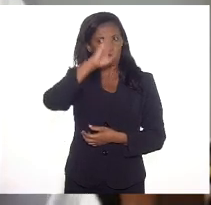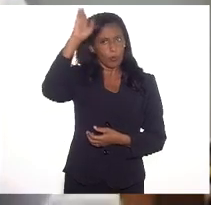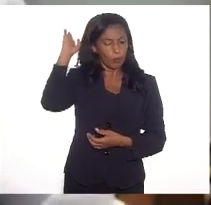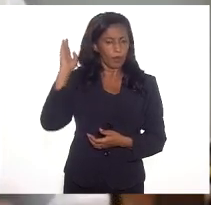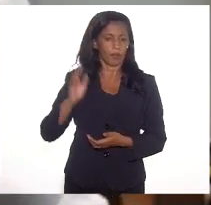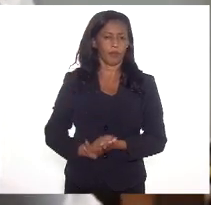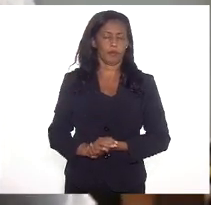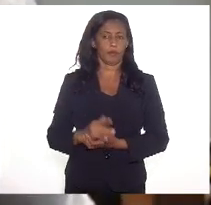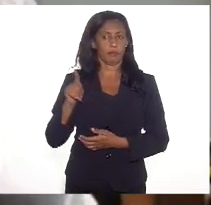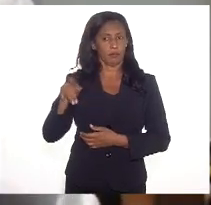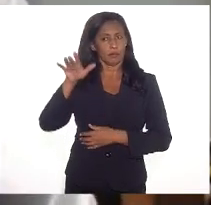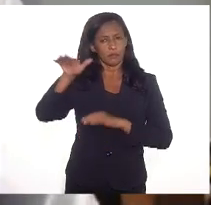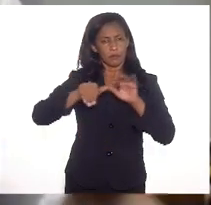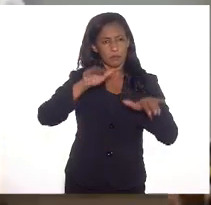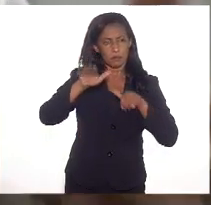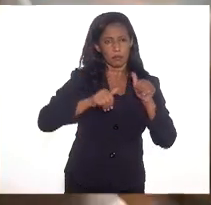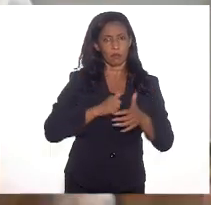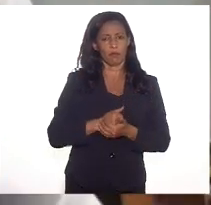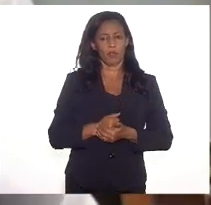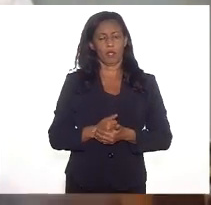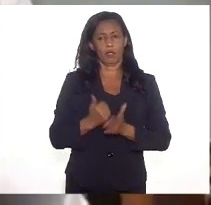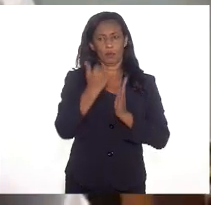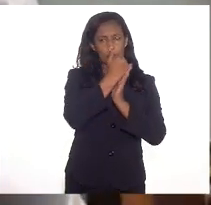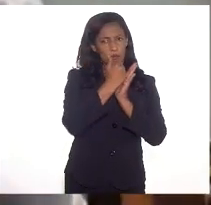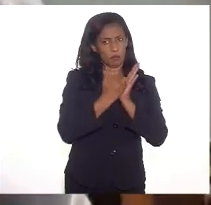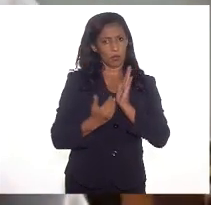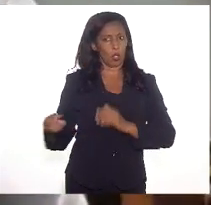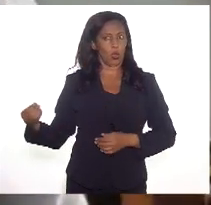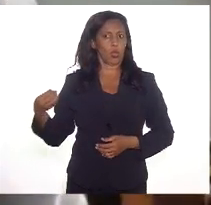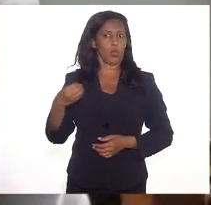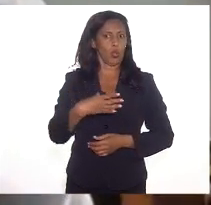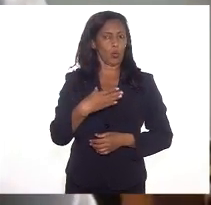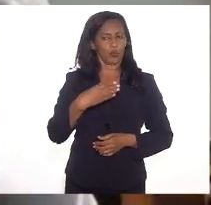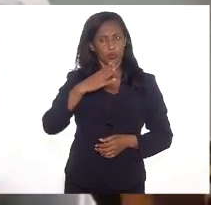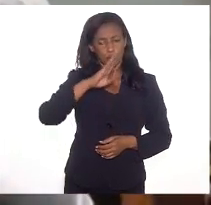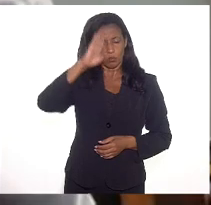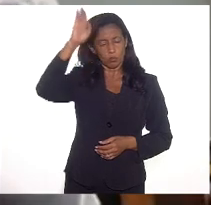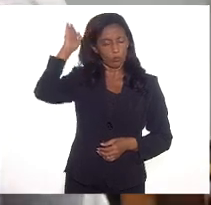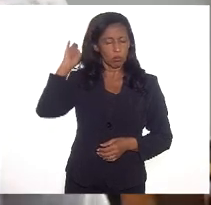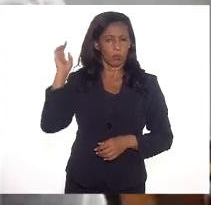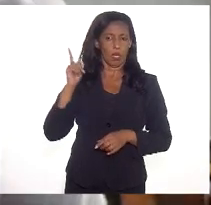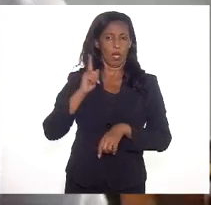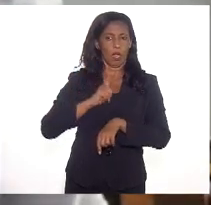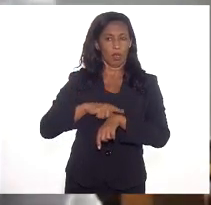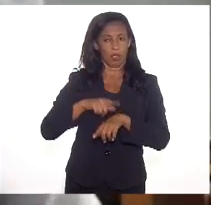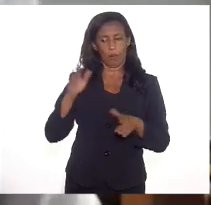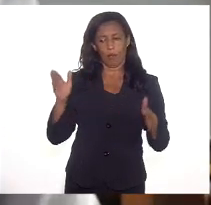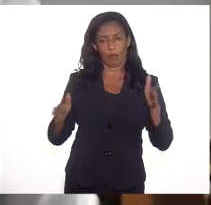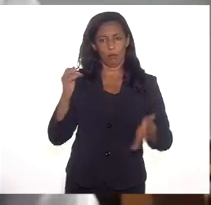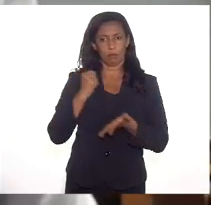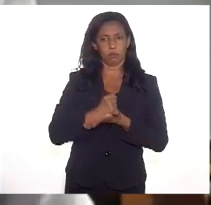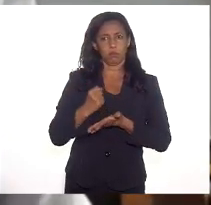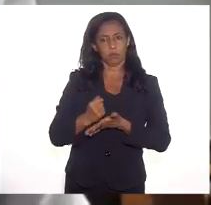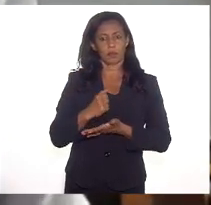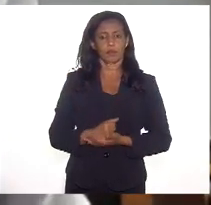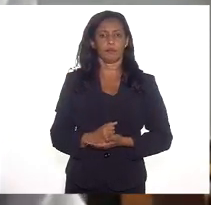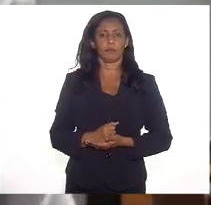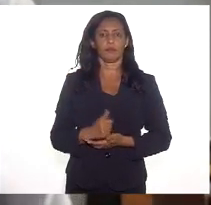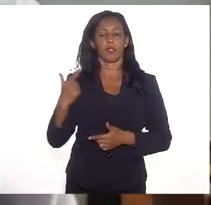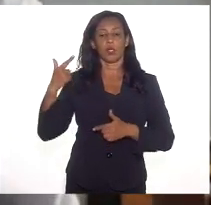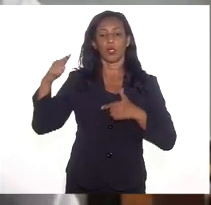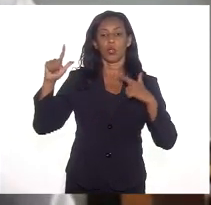Bombeiros, esse chamamento, os critérios para os novos bombeiros temporários e muitas outras questões que